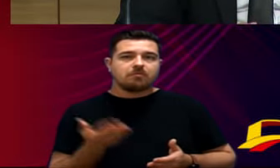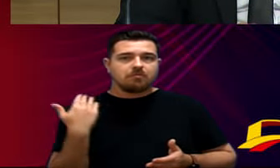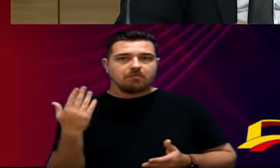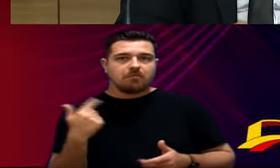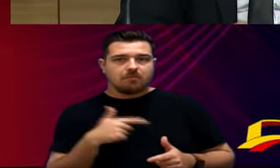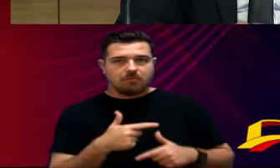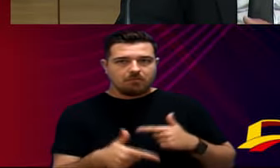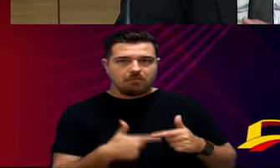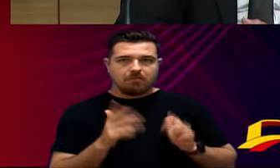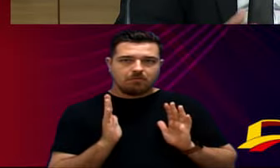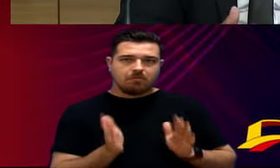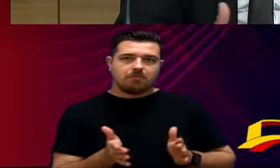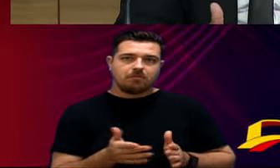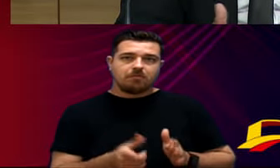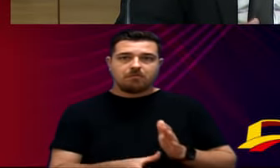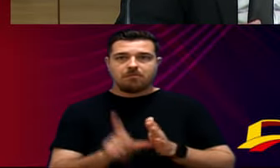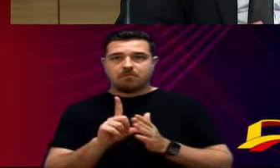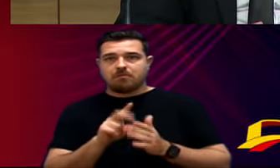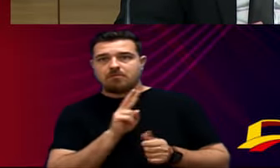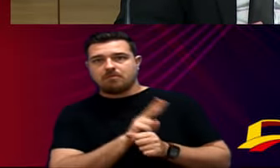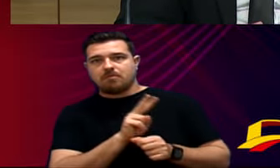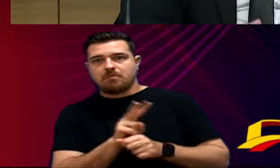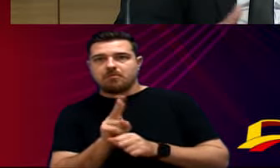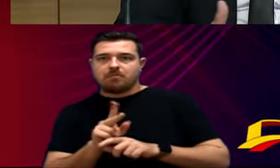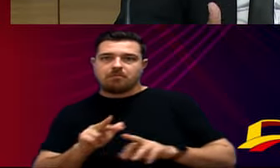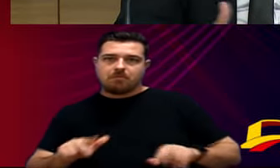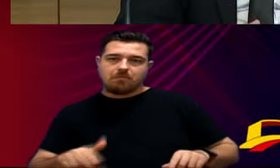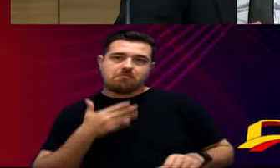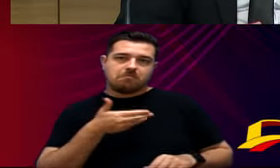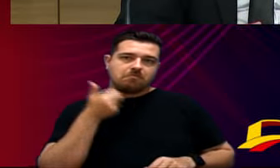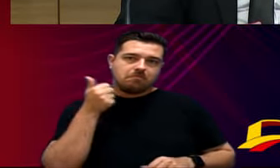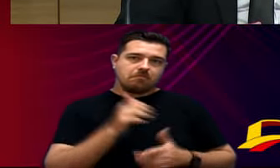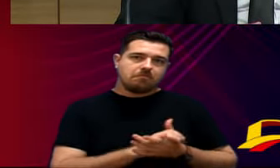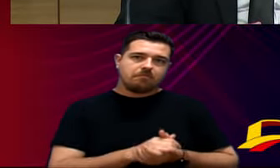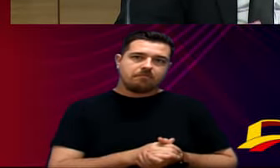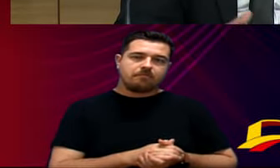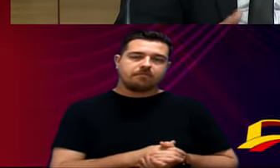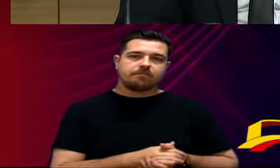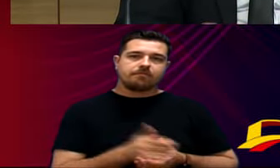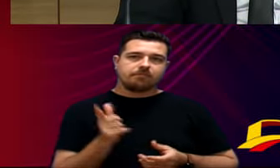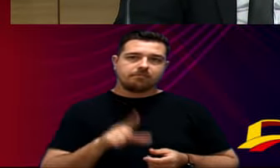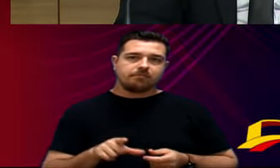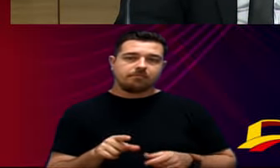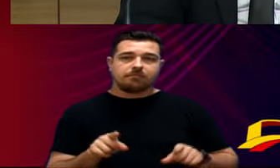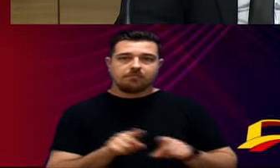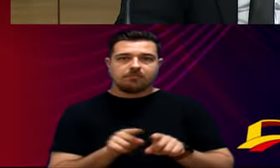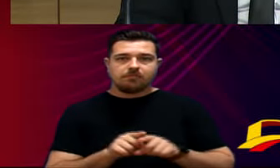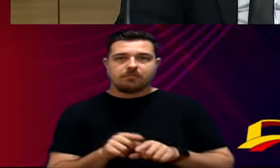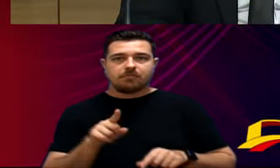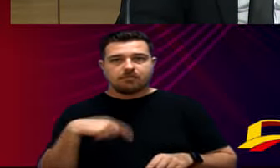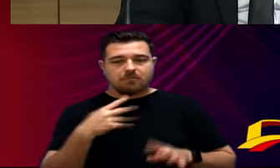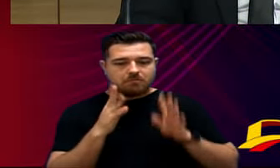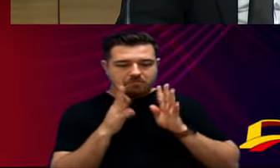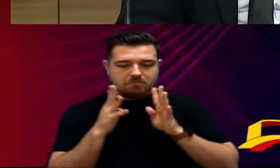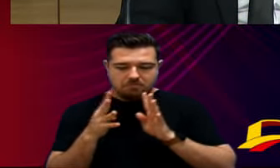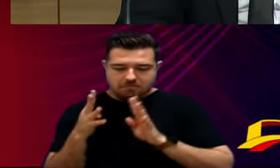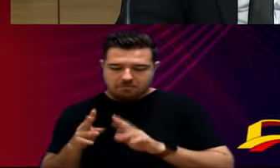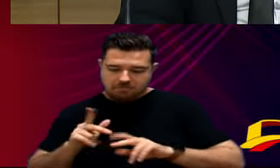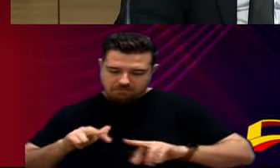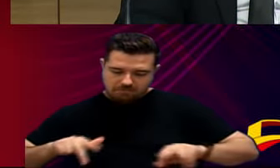diretamente na na prevenção no combate melhor né eh nós atuamos diretamente no atendimento de